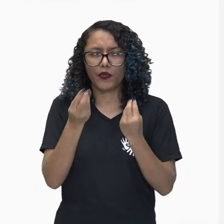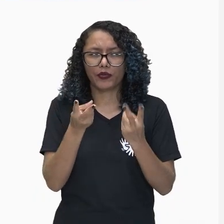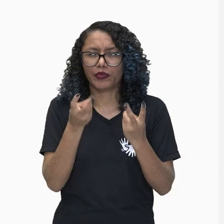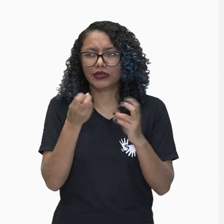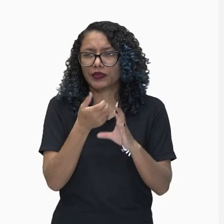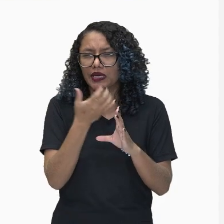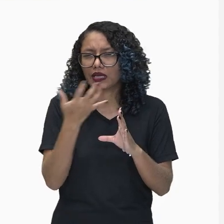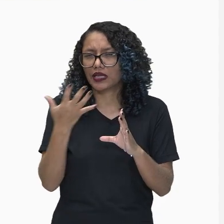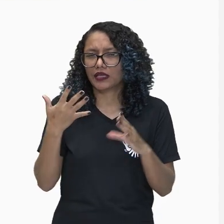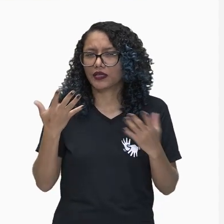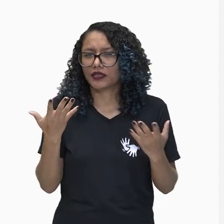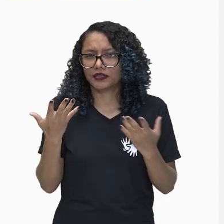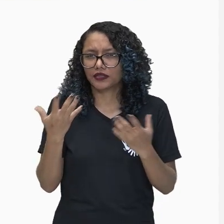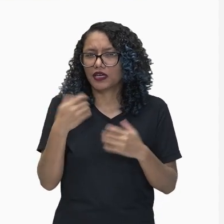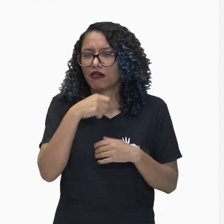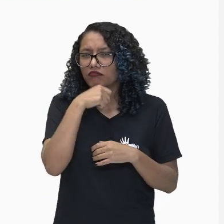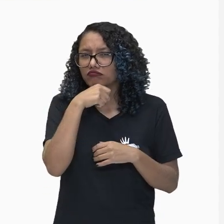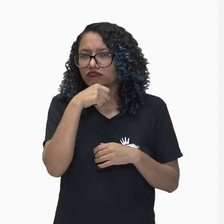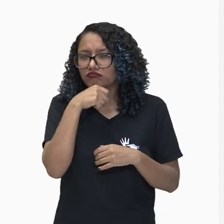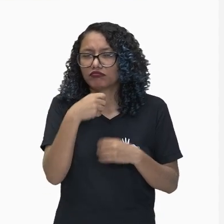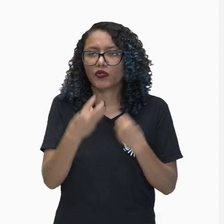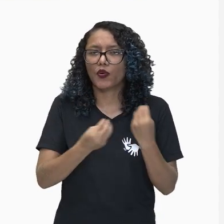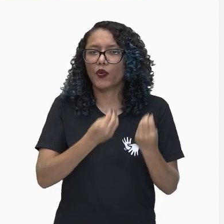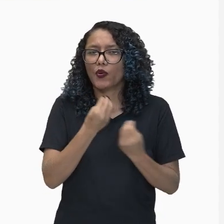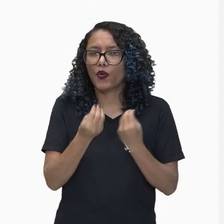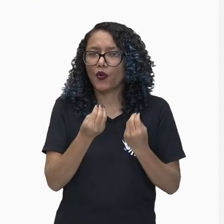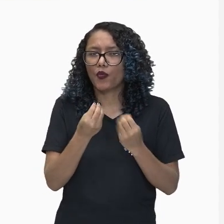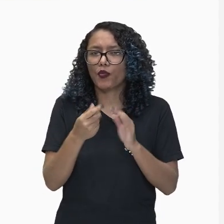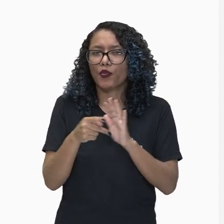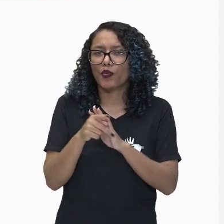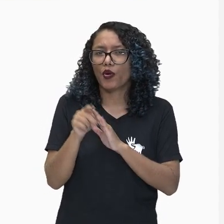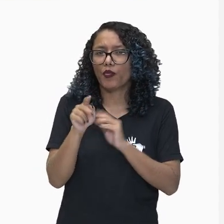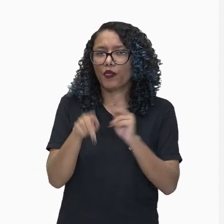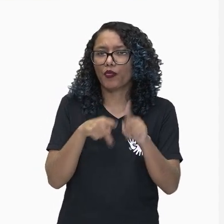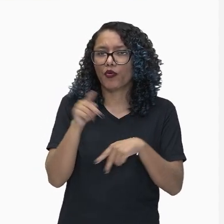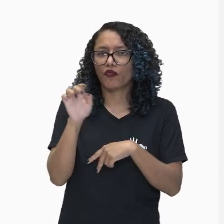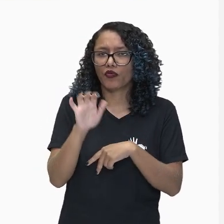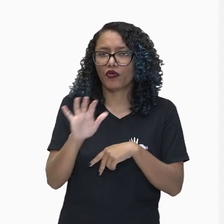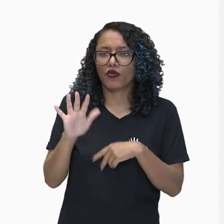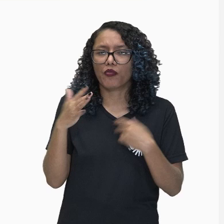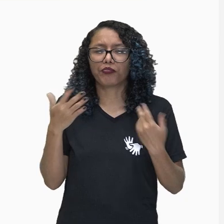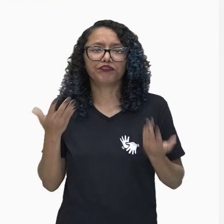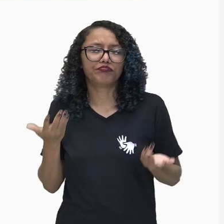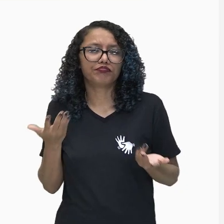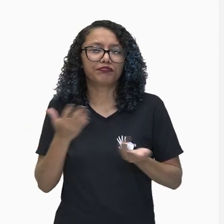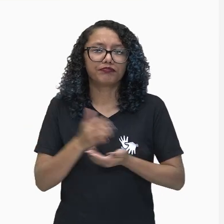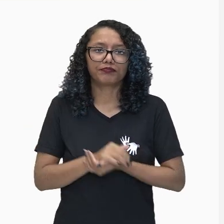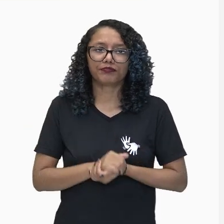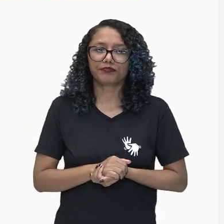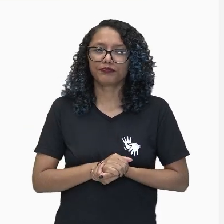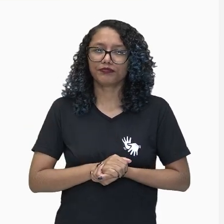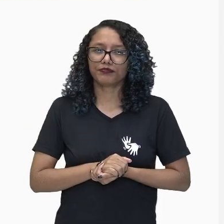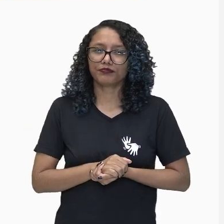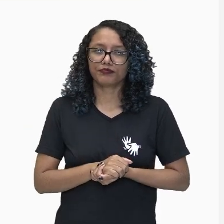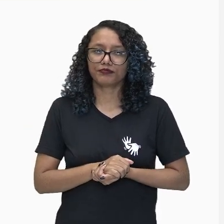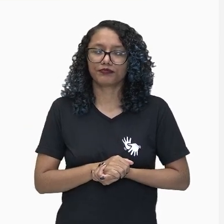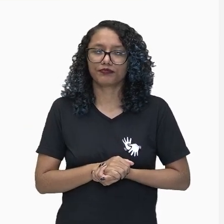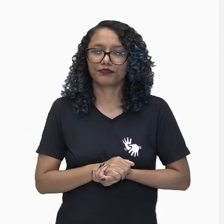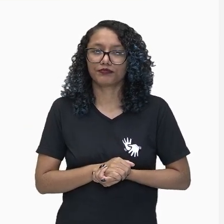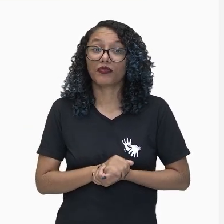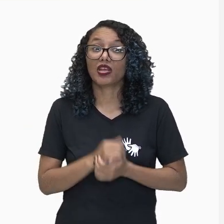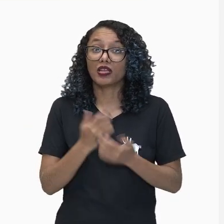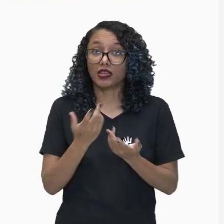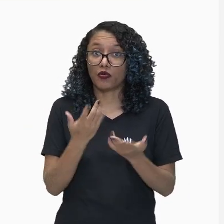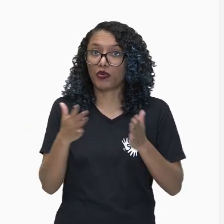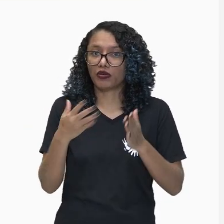características aí do envelhecimento da população aí no continente europeu? Gente, com a expectativa de vida